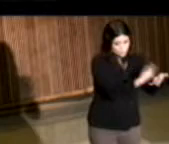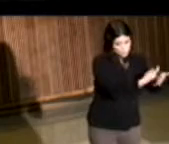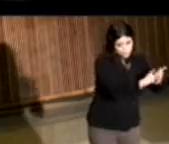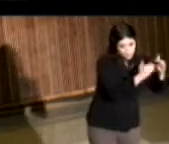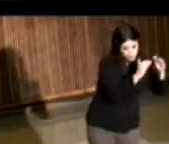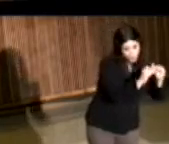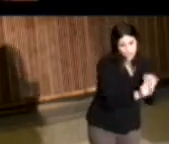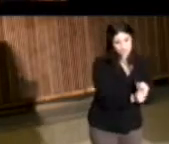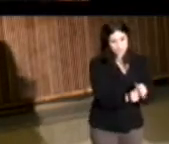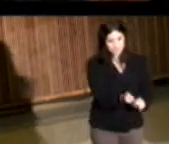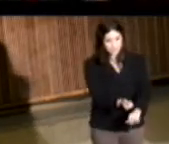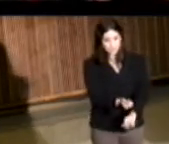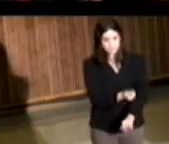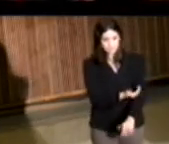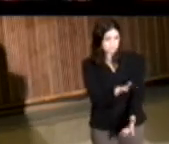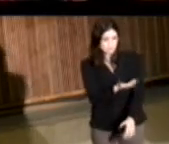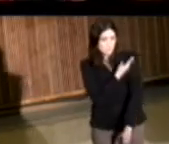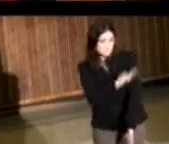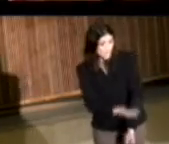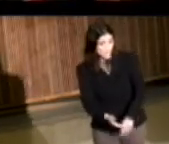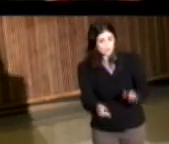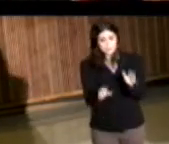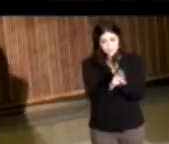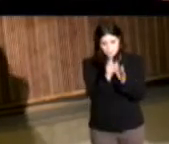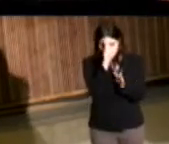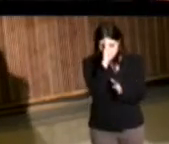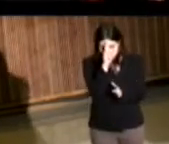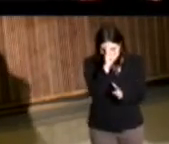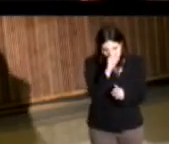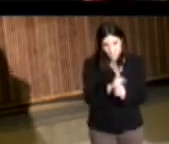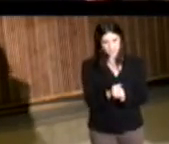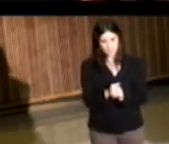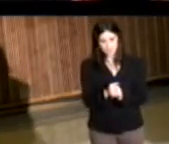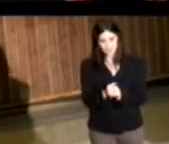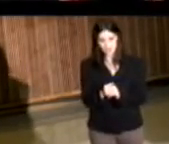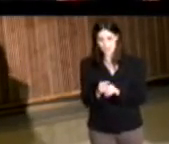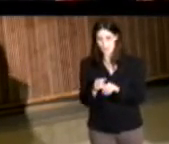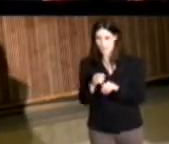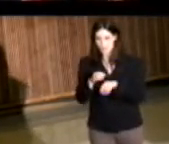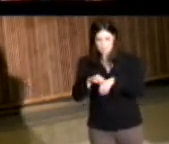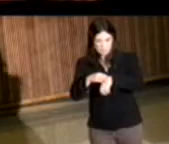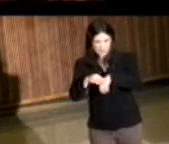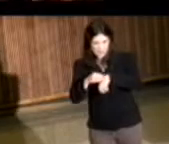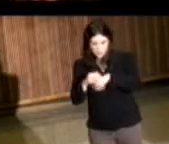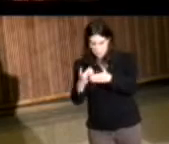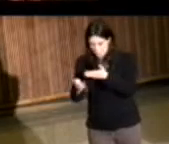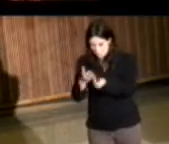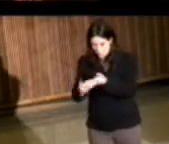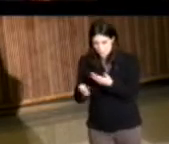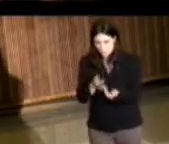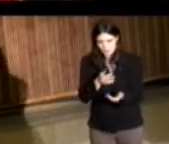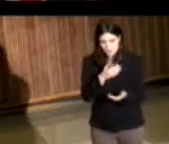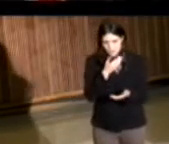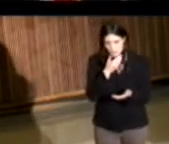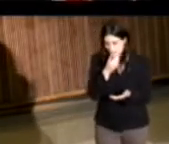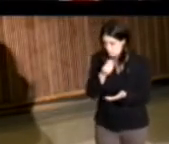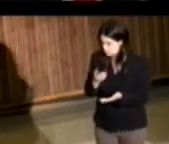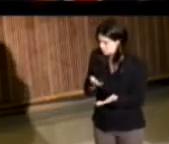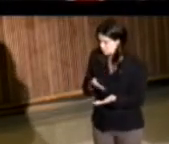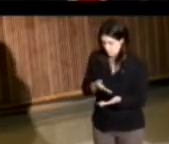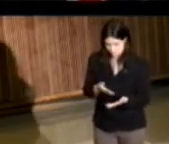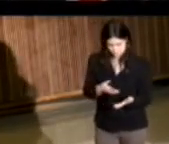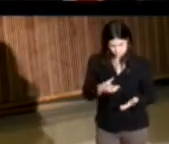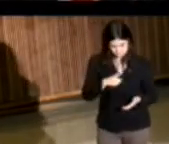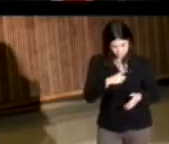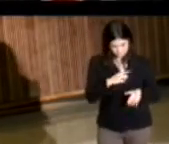né? O não sei o que é para o militar, o marrom você dá para quem você quiser. E naquela hora o homem só tinha Novo Testamento cinza, porque